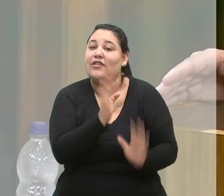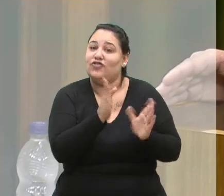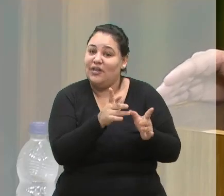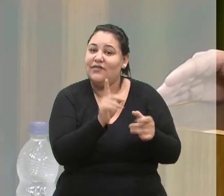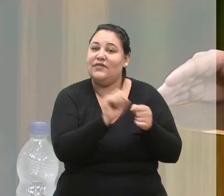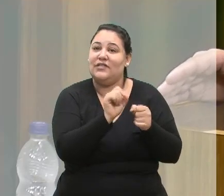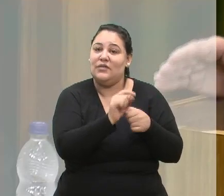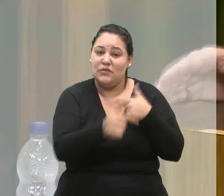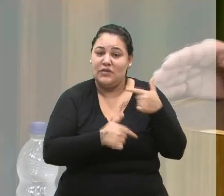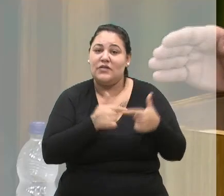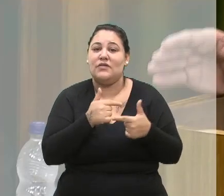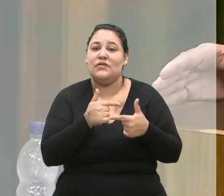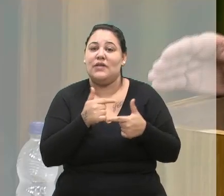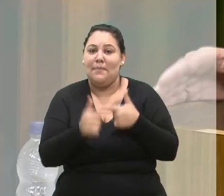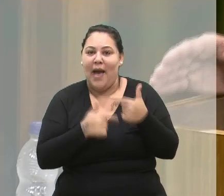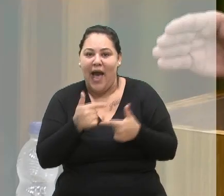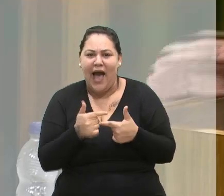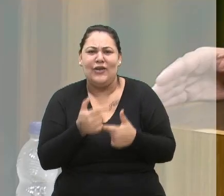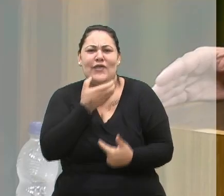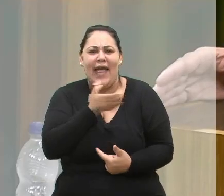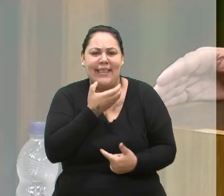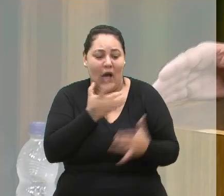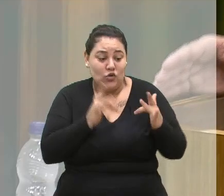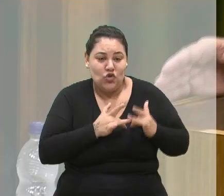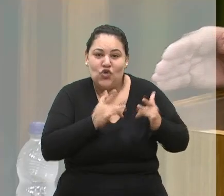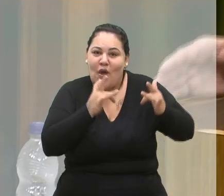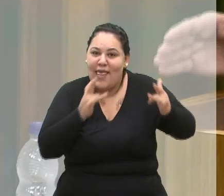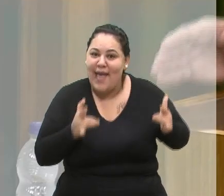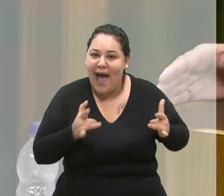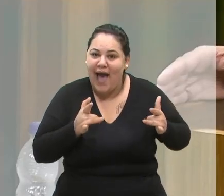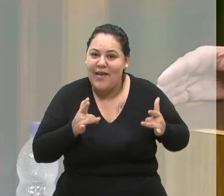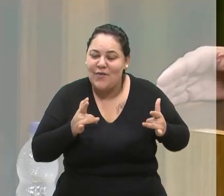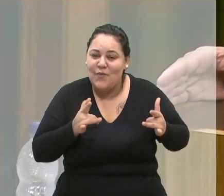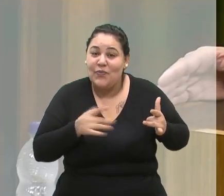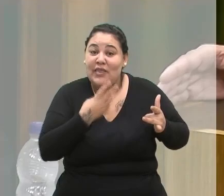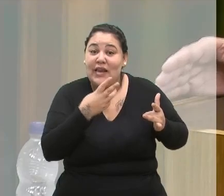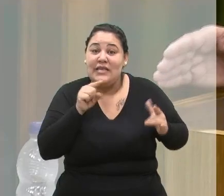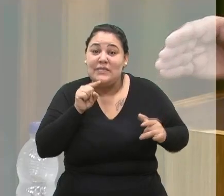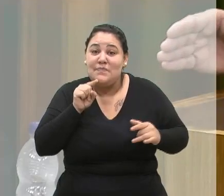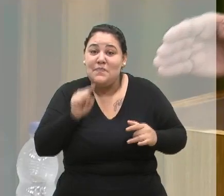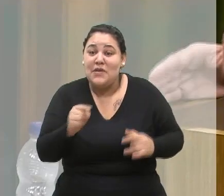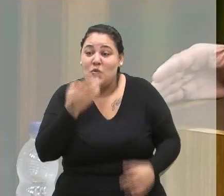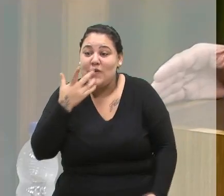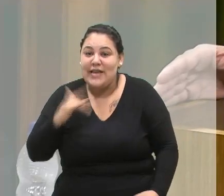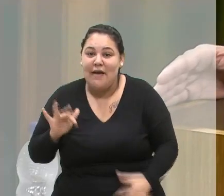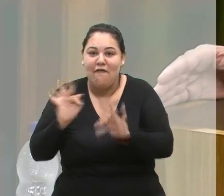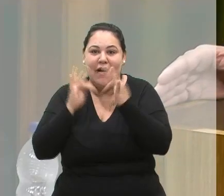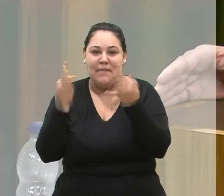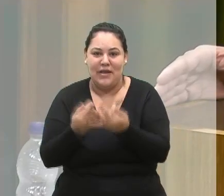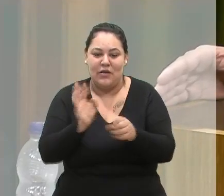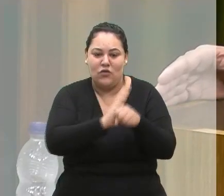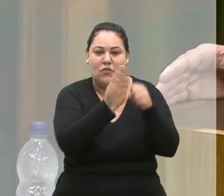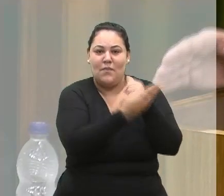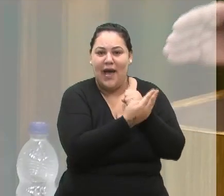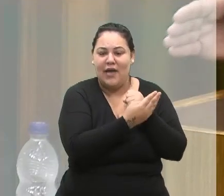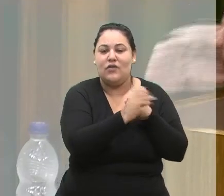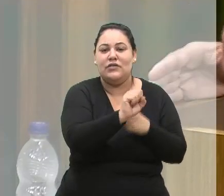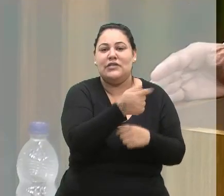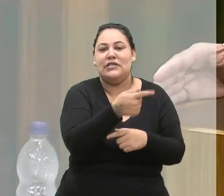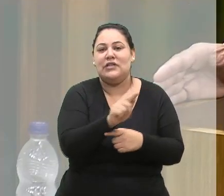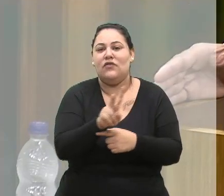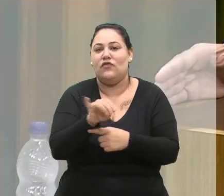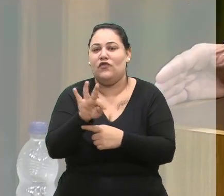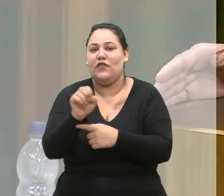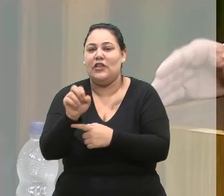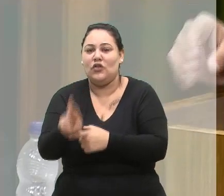o Natal Solidários para mais de 3.000 crianças, 3.000 famílias, no bairro São Vítor, Coab e região, e no